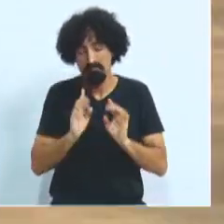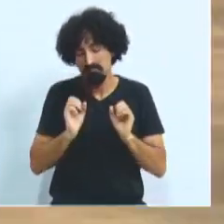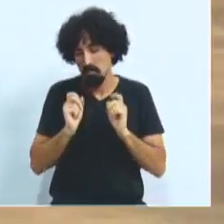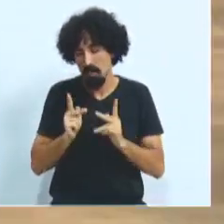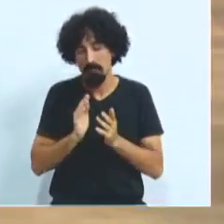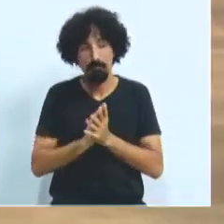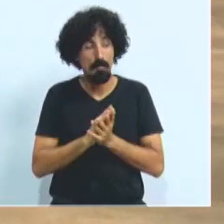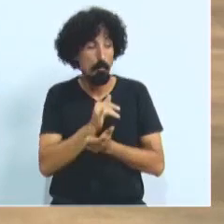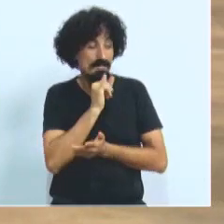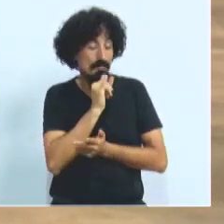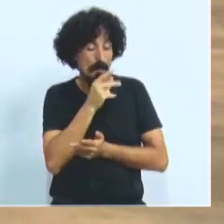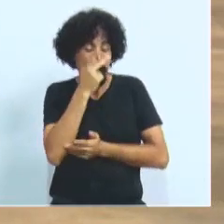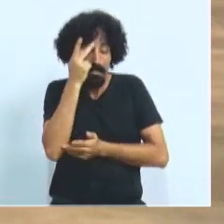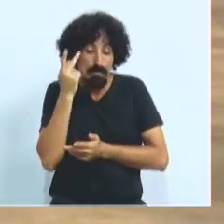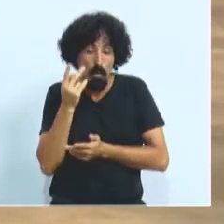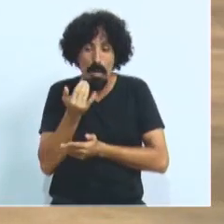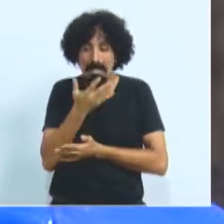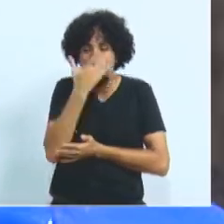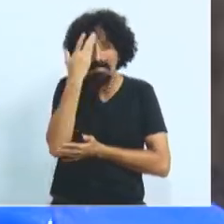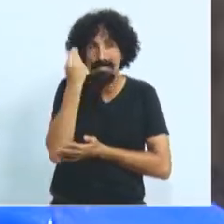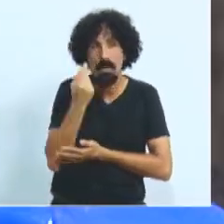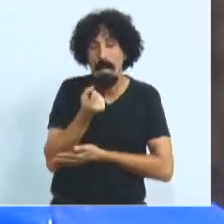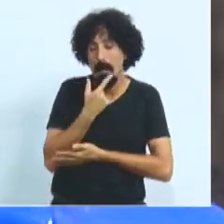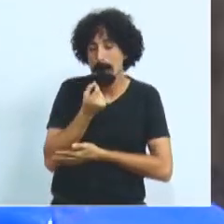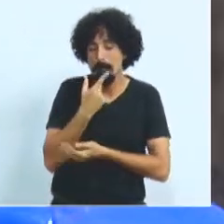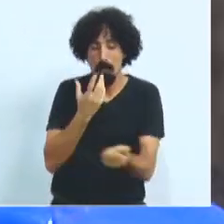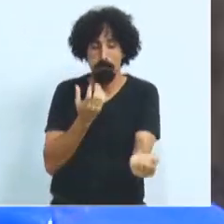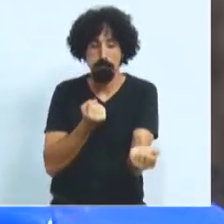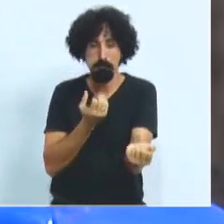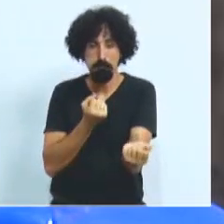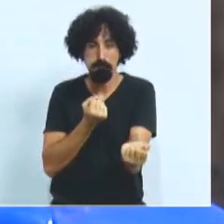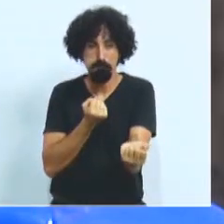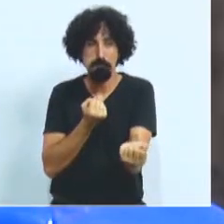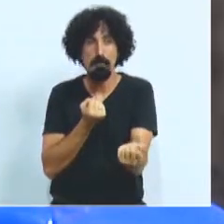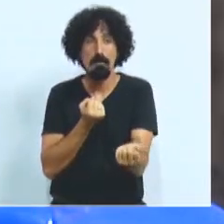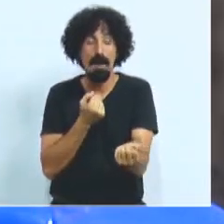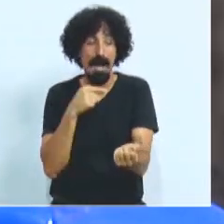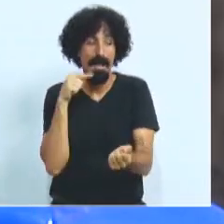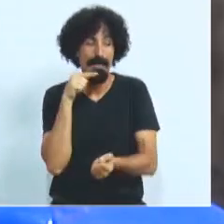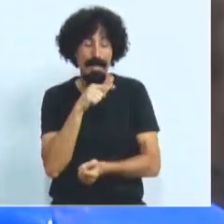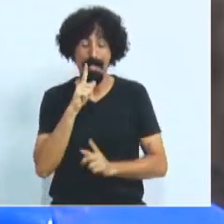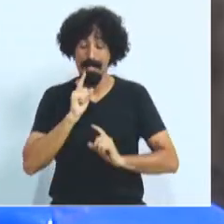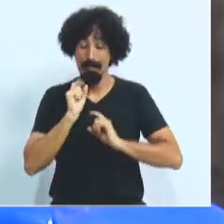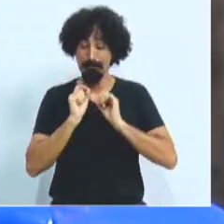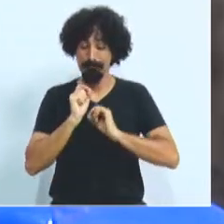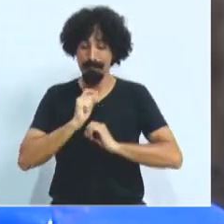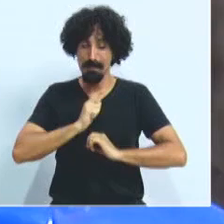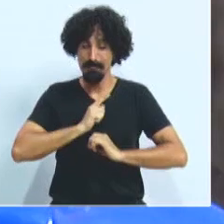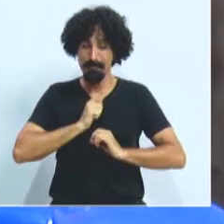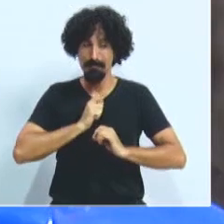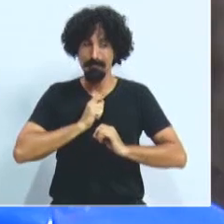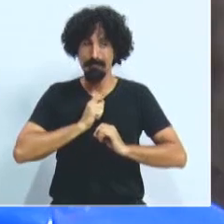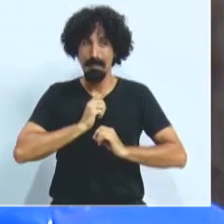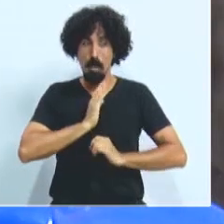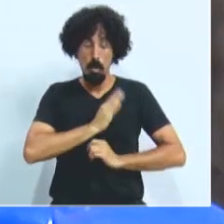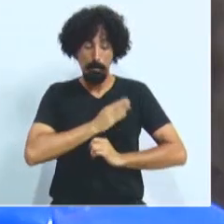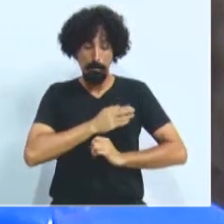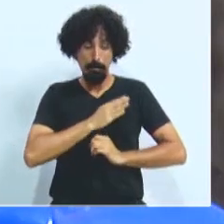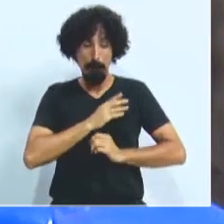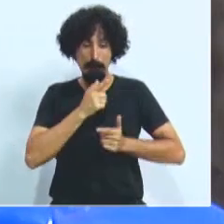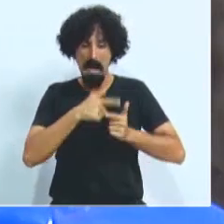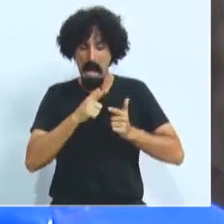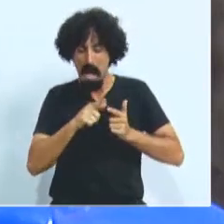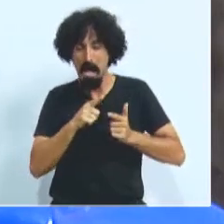esqueceu o remédio para pressão, tem uma emoção forte, entra em parada cardíaca,